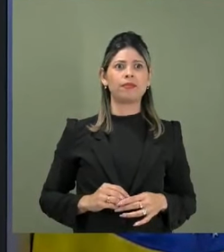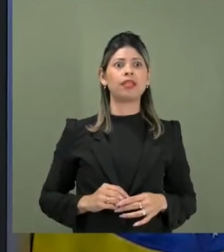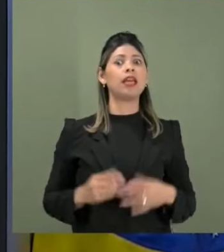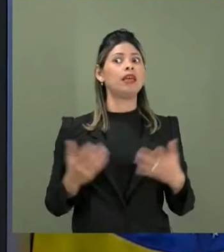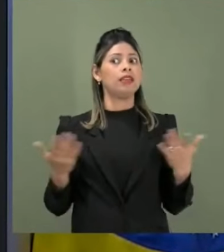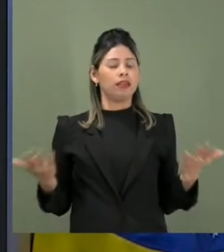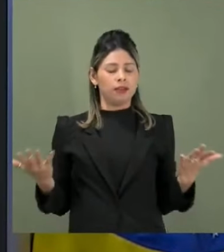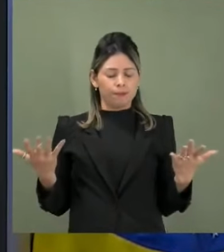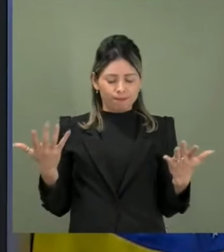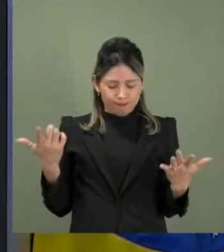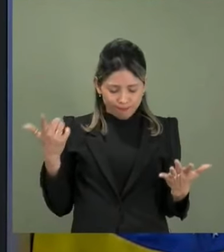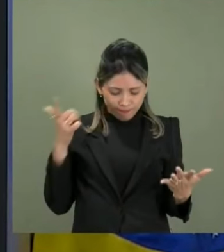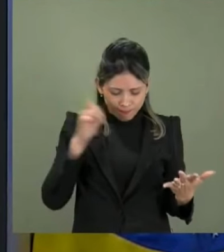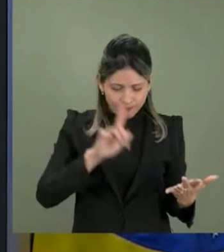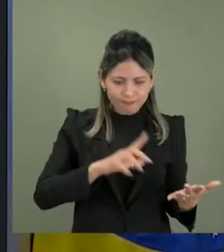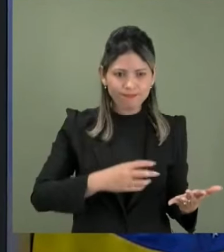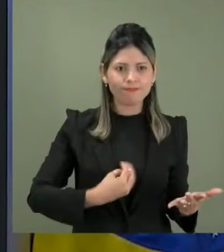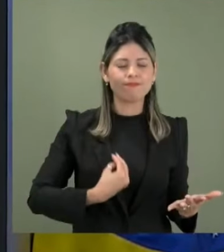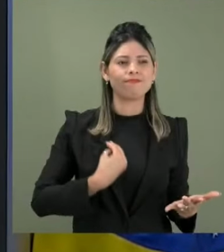Sobrevivemos.